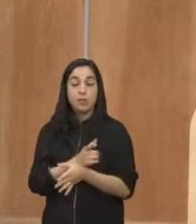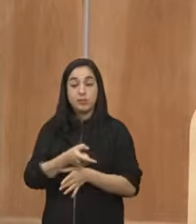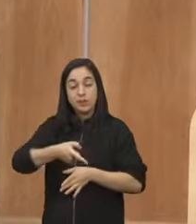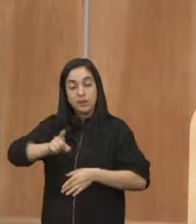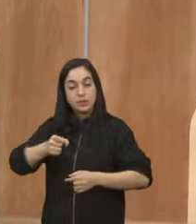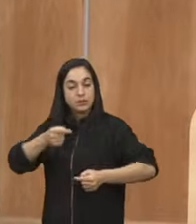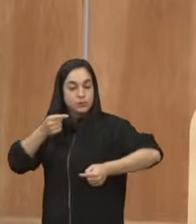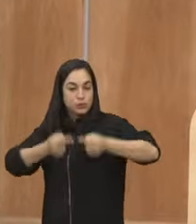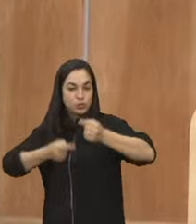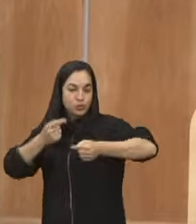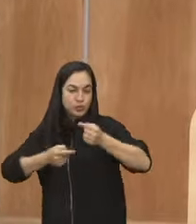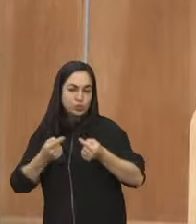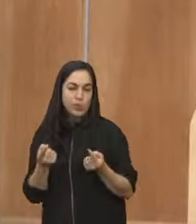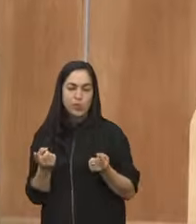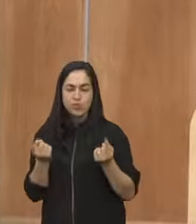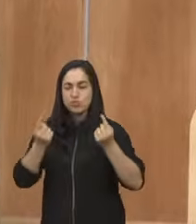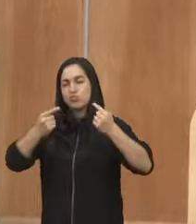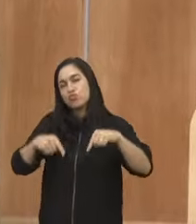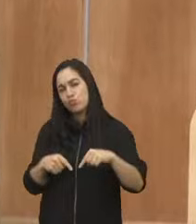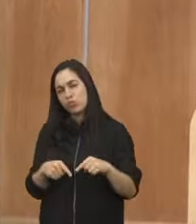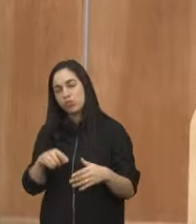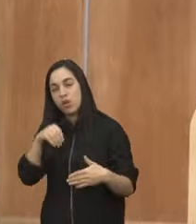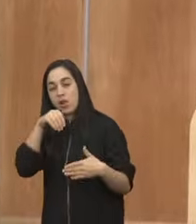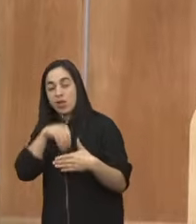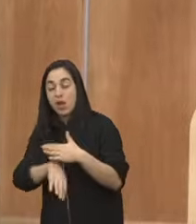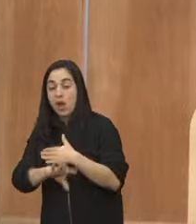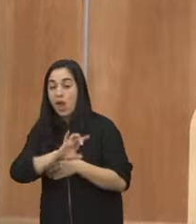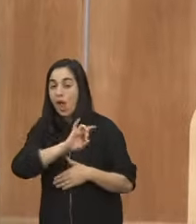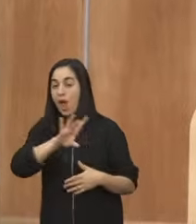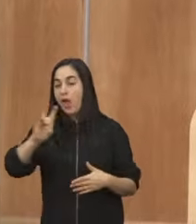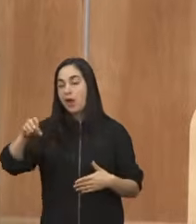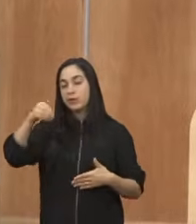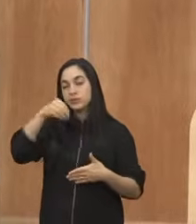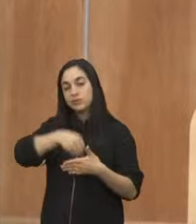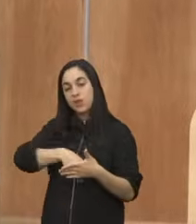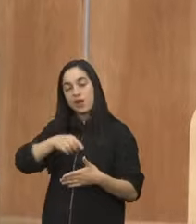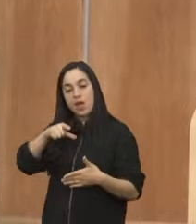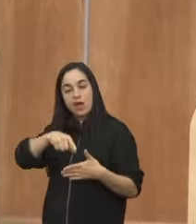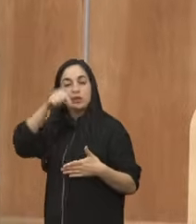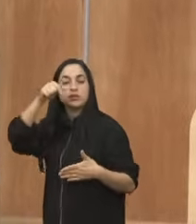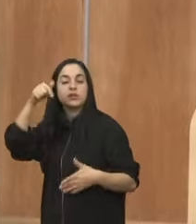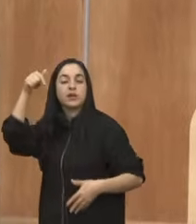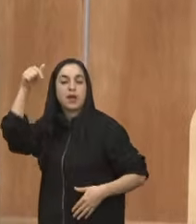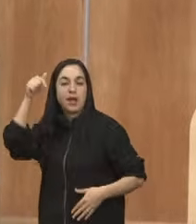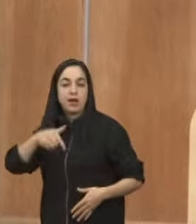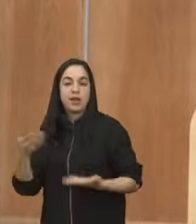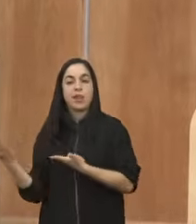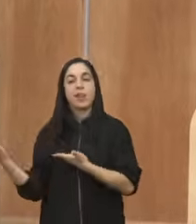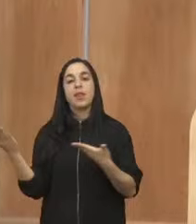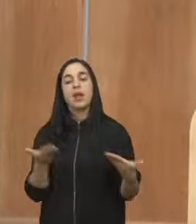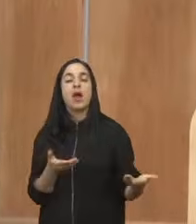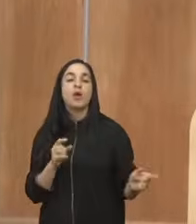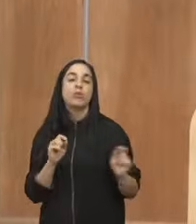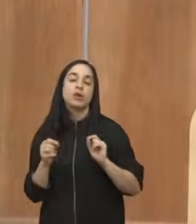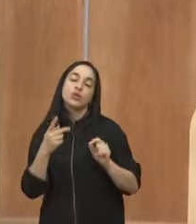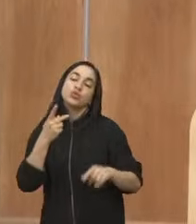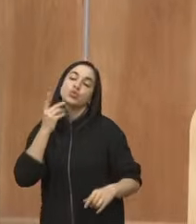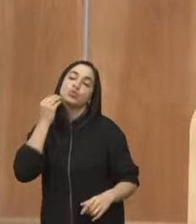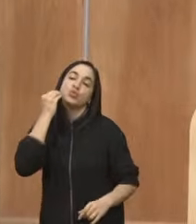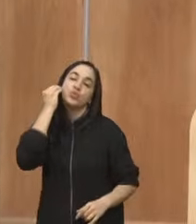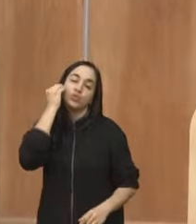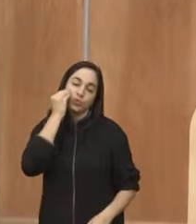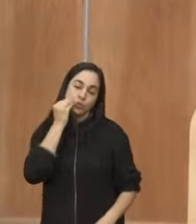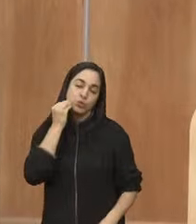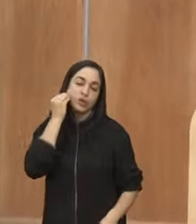uma eleição, cada um, depois de eleito, traz aqui para essa casa a sua experiência, a